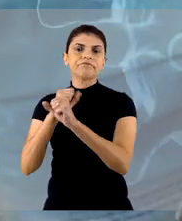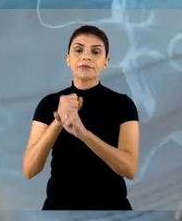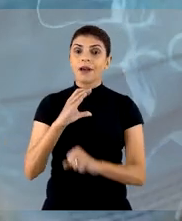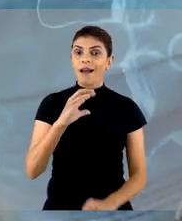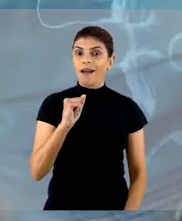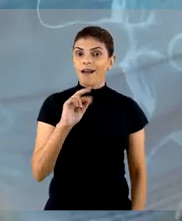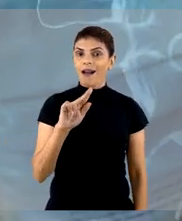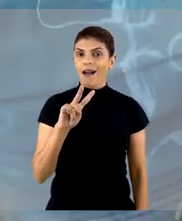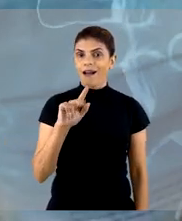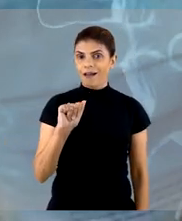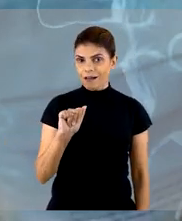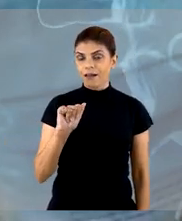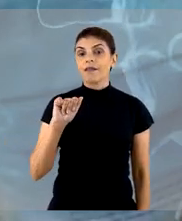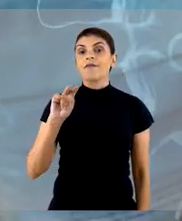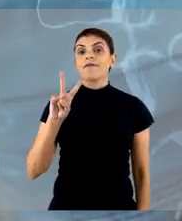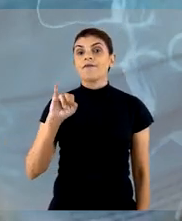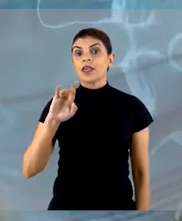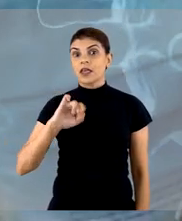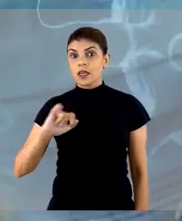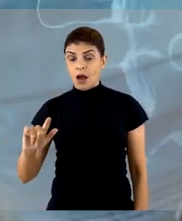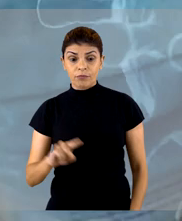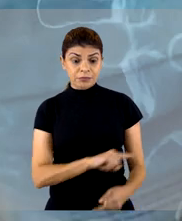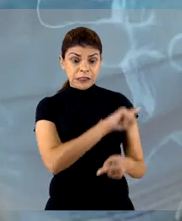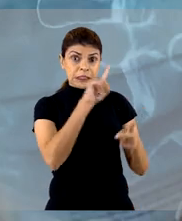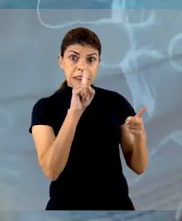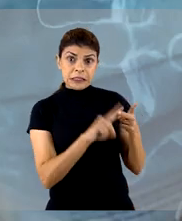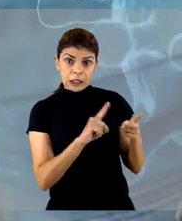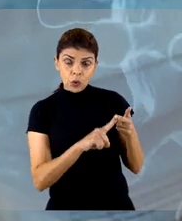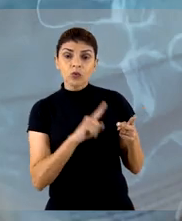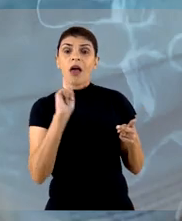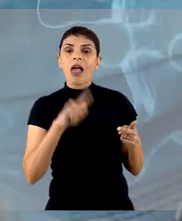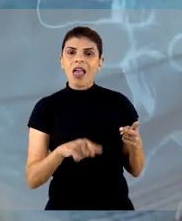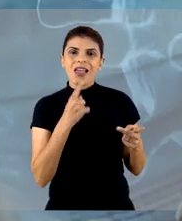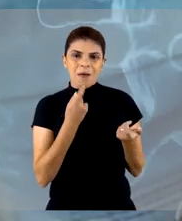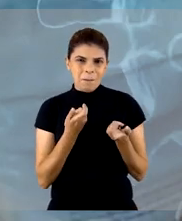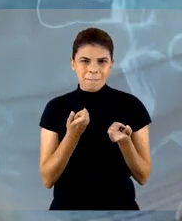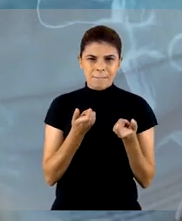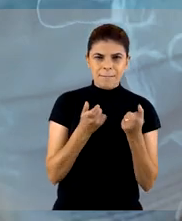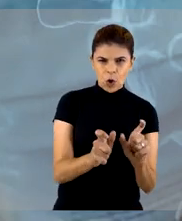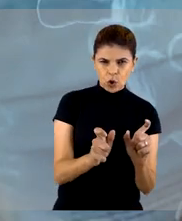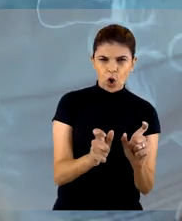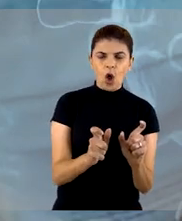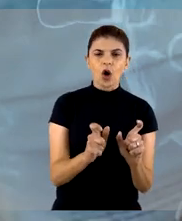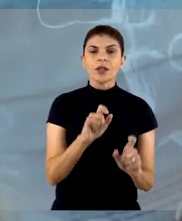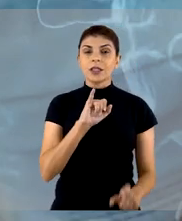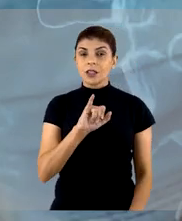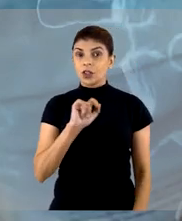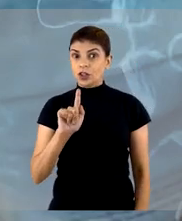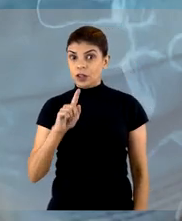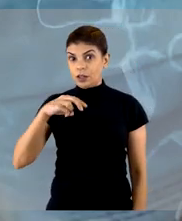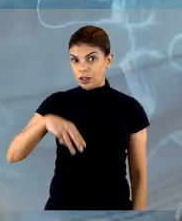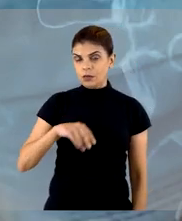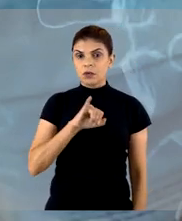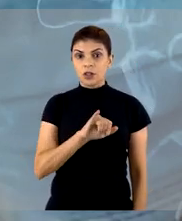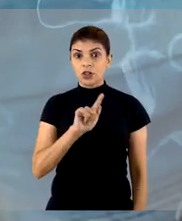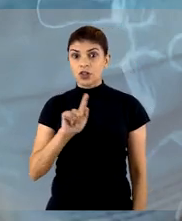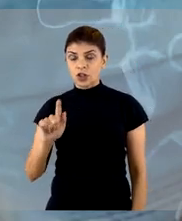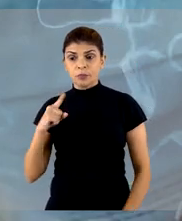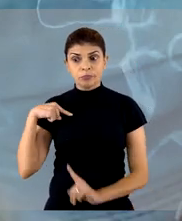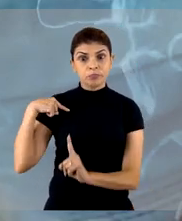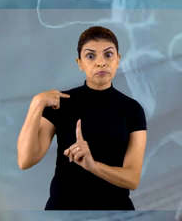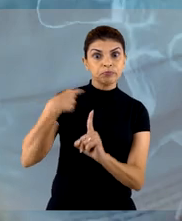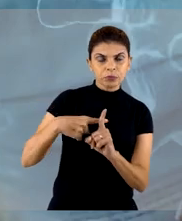consigo fechar o diagnóstico do paciente. Se o segundo teste, o imunológico, o de IgM e IgG, dá